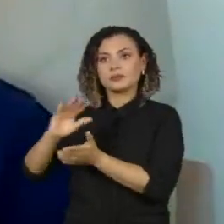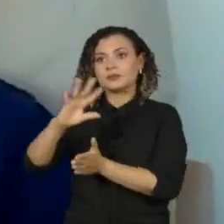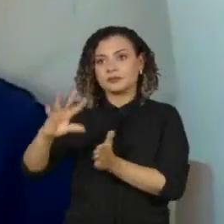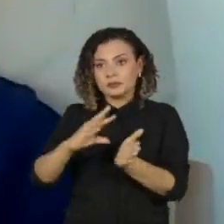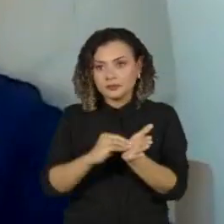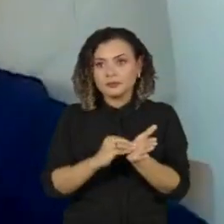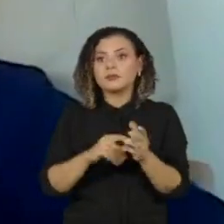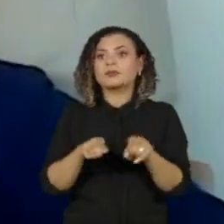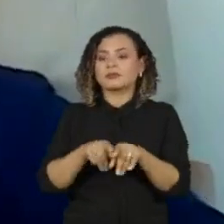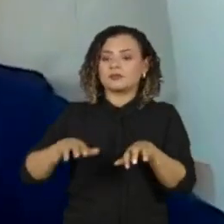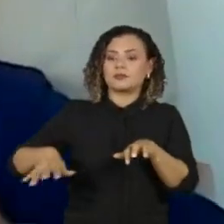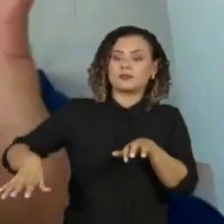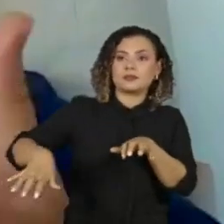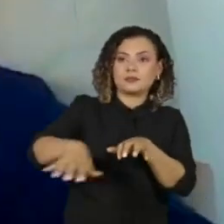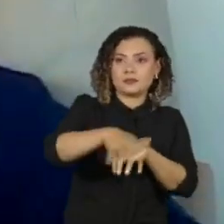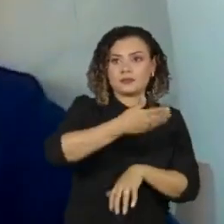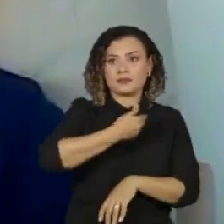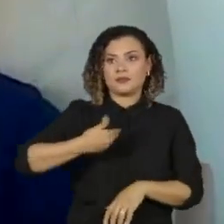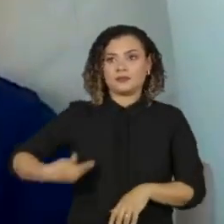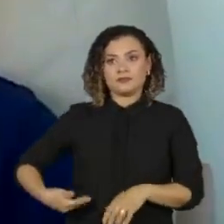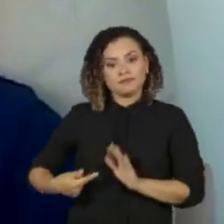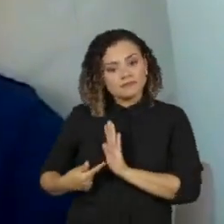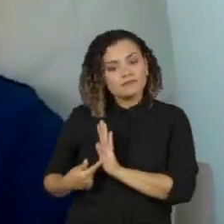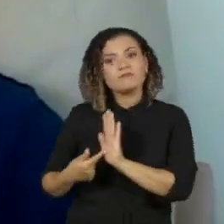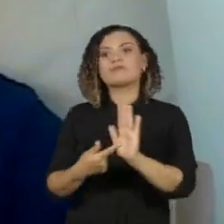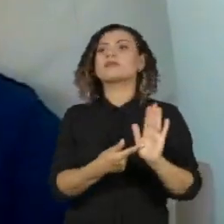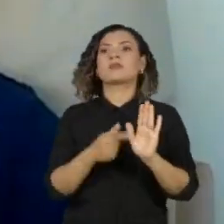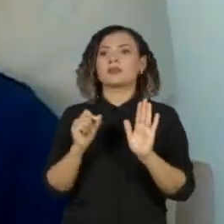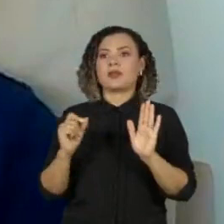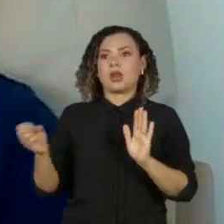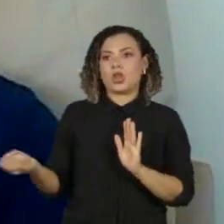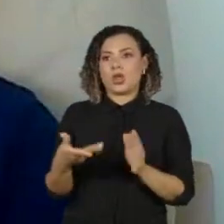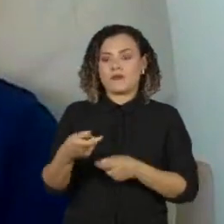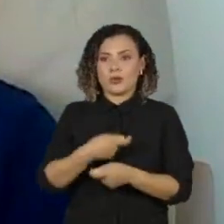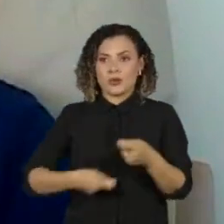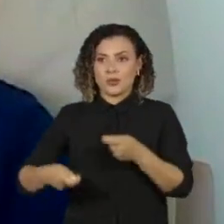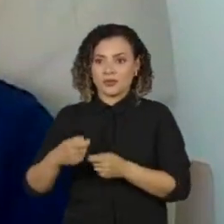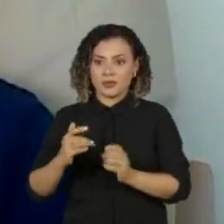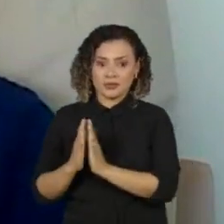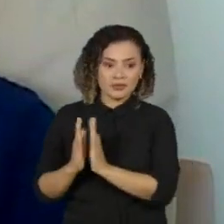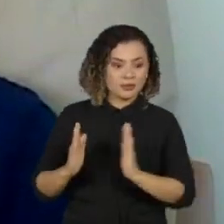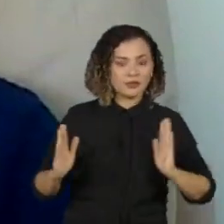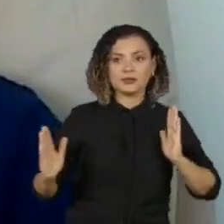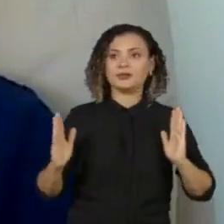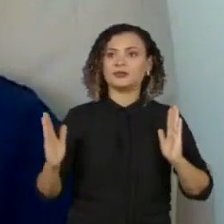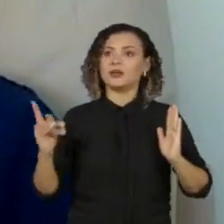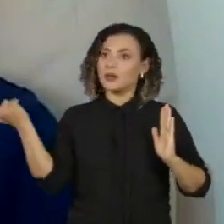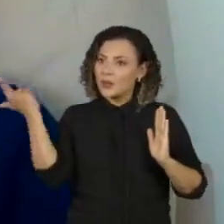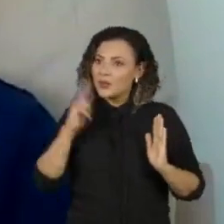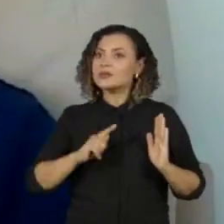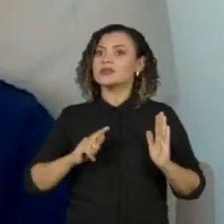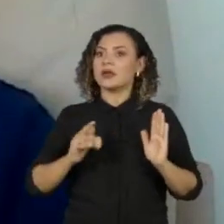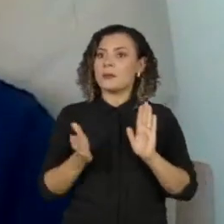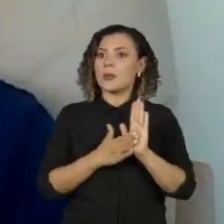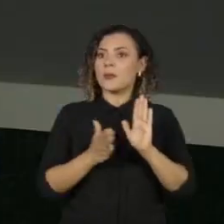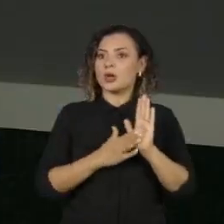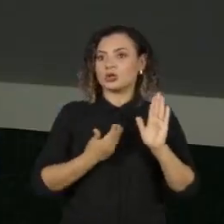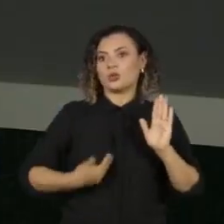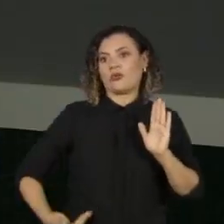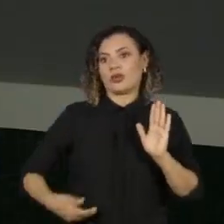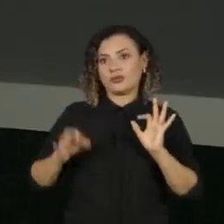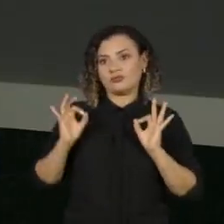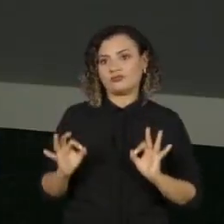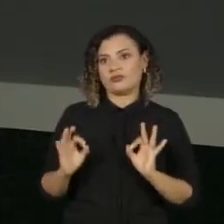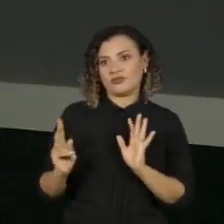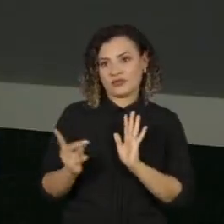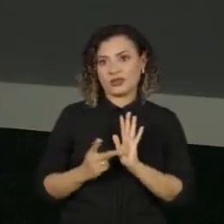do governo, de tal maneira a fazer com que essa nova economia da região realmente seja uma política pública. E